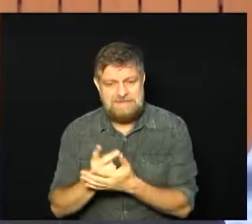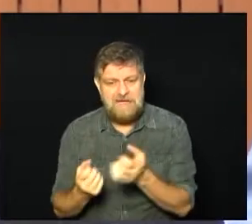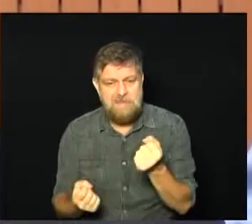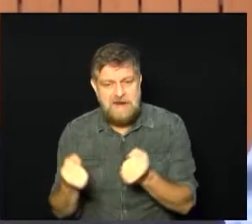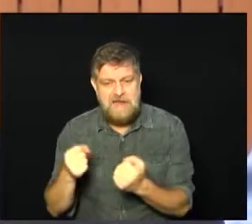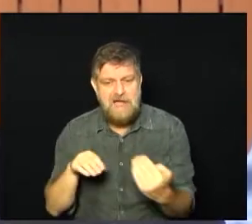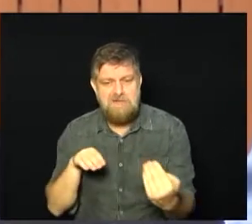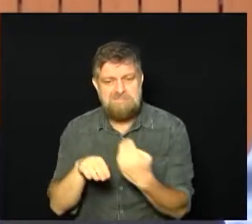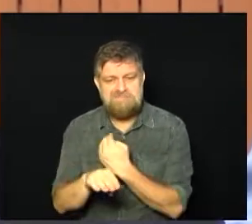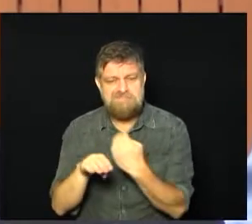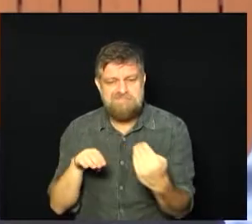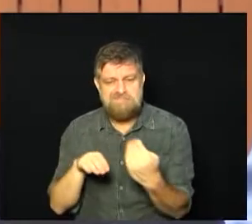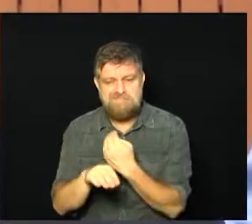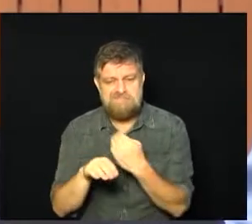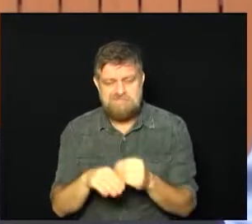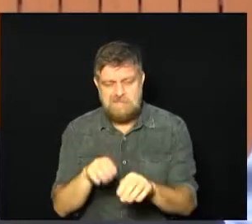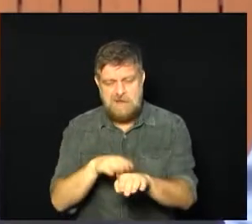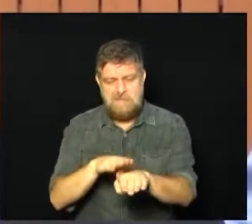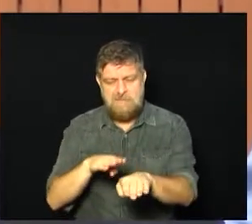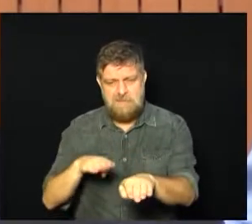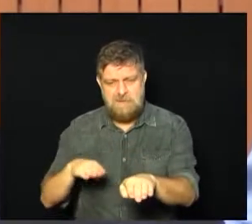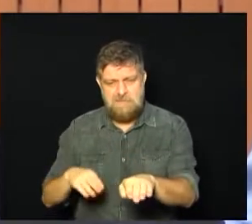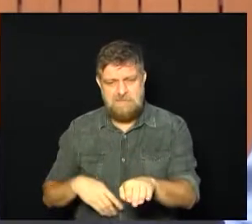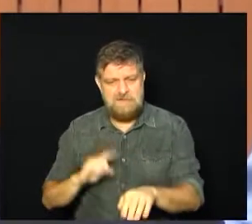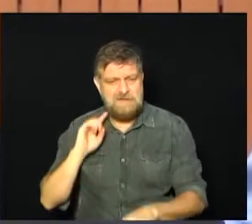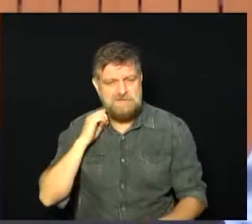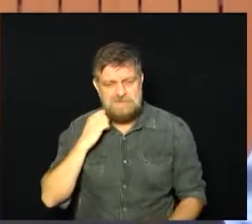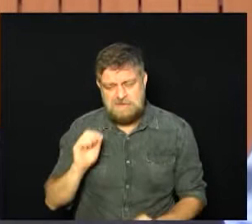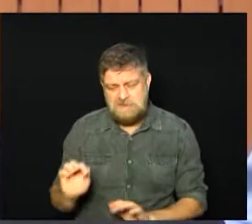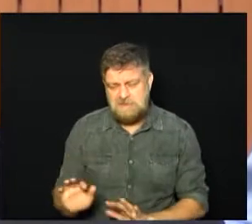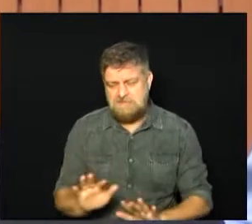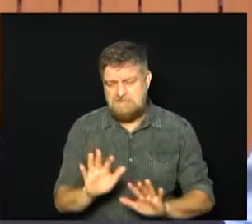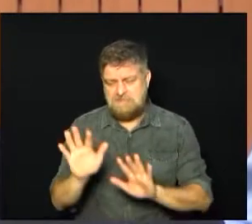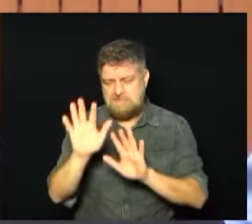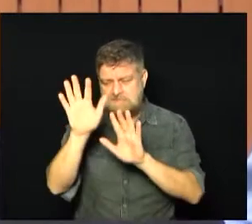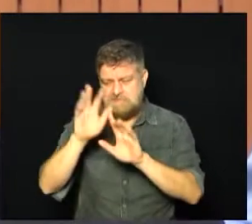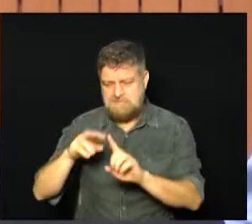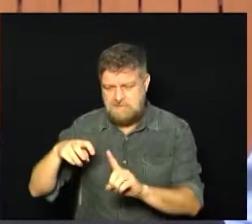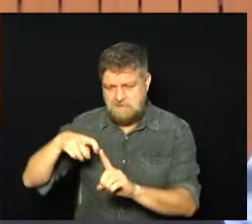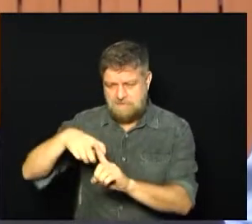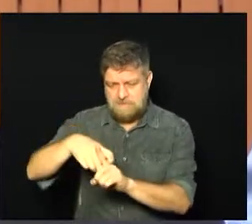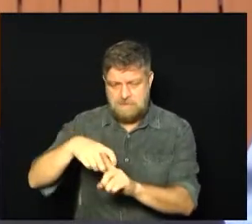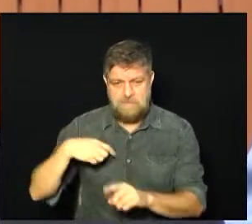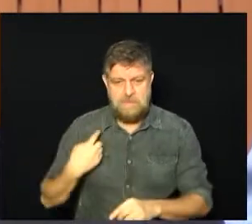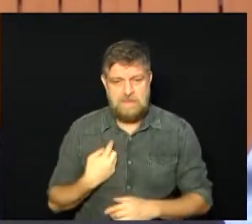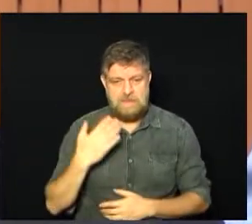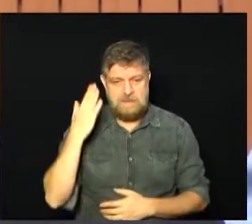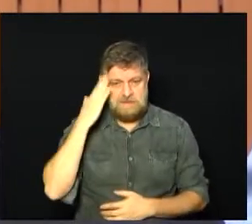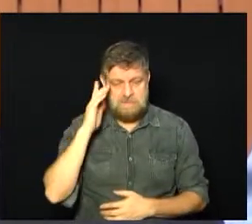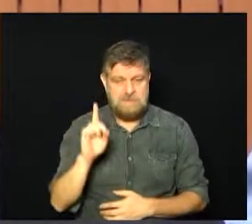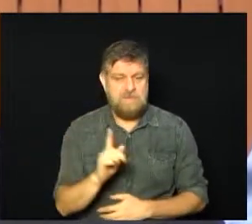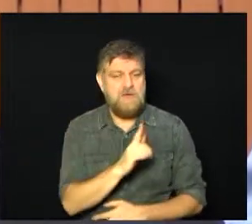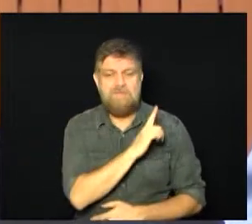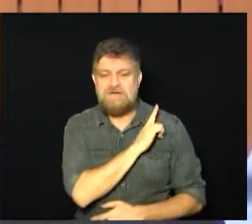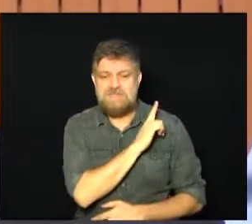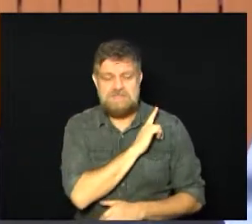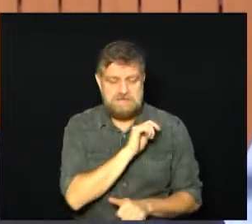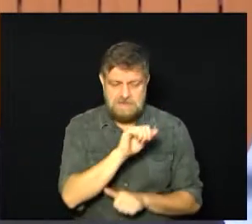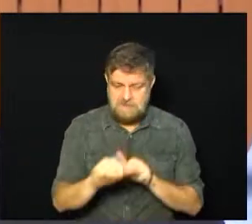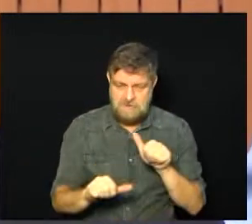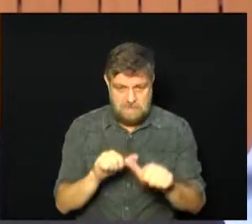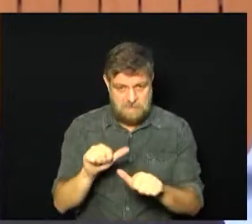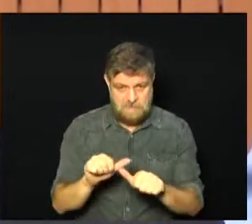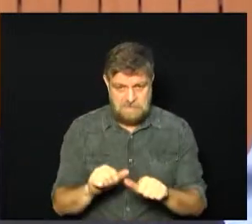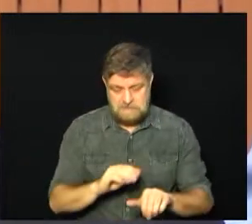automóvel, congestionamento, poluição e acidentalidade. A gente sabe que não é numa gestão que você muda isso. A gente